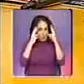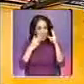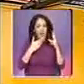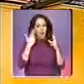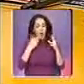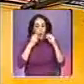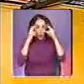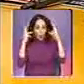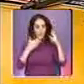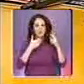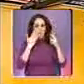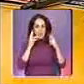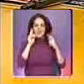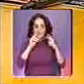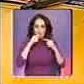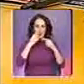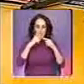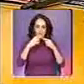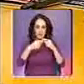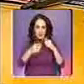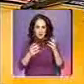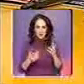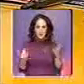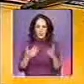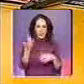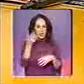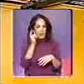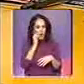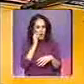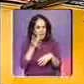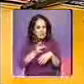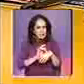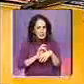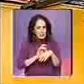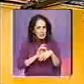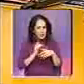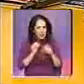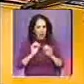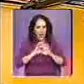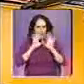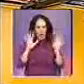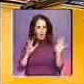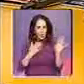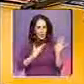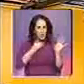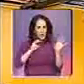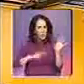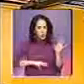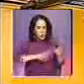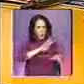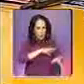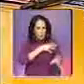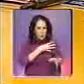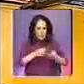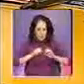o Walter tem este dom de, com grande sensibilidade, clareza, fluidez e poesia,